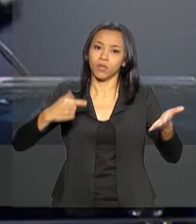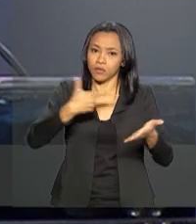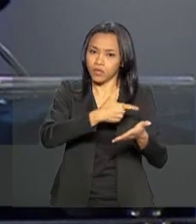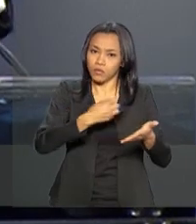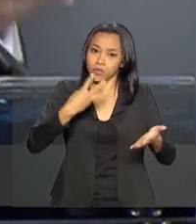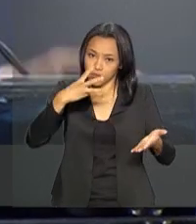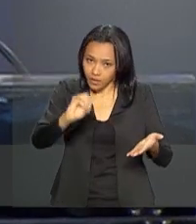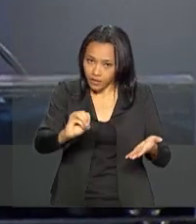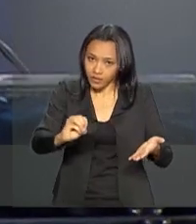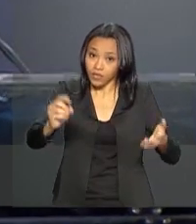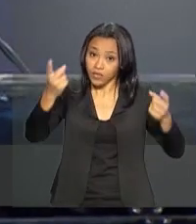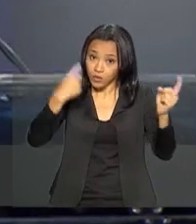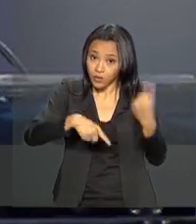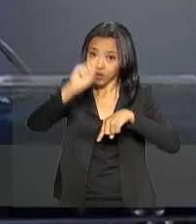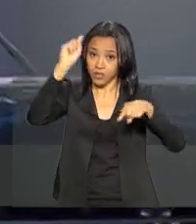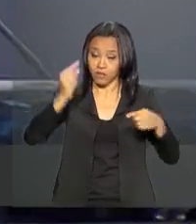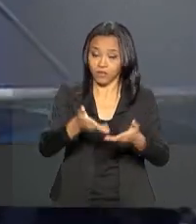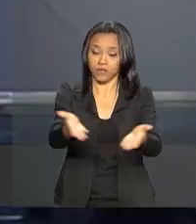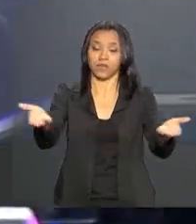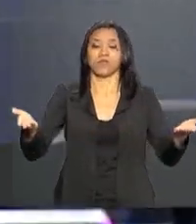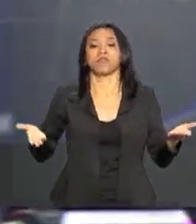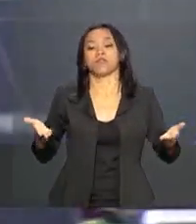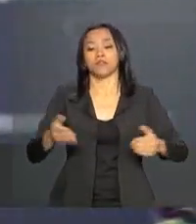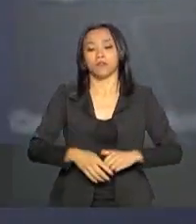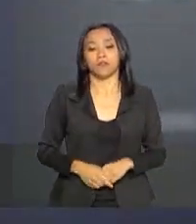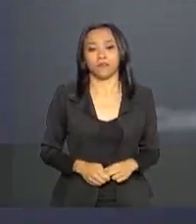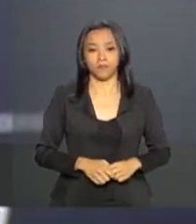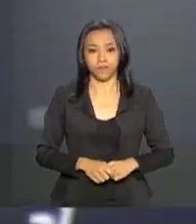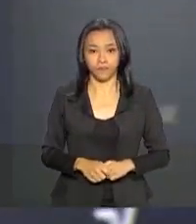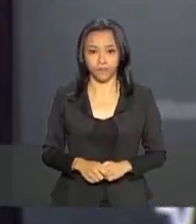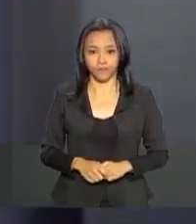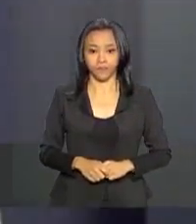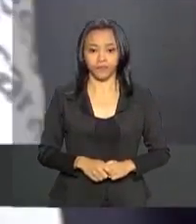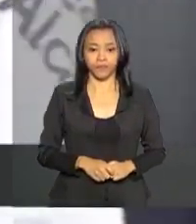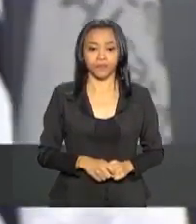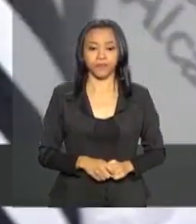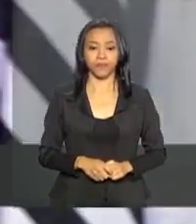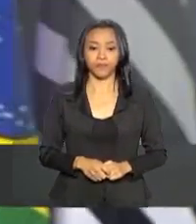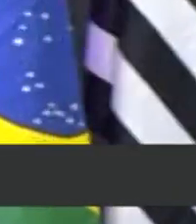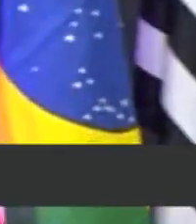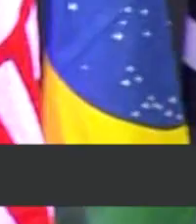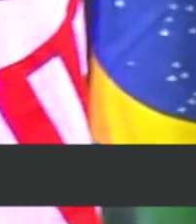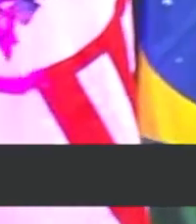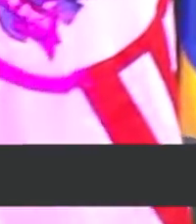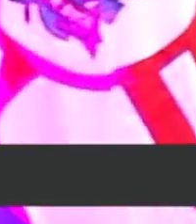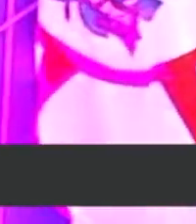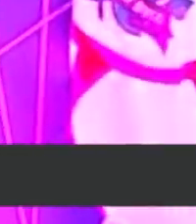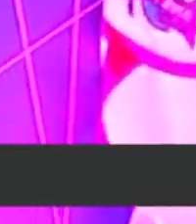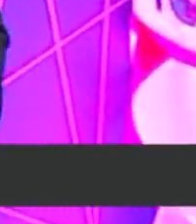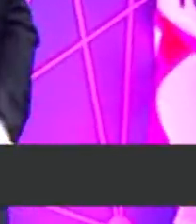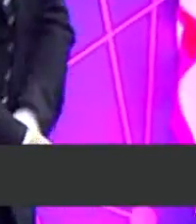2030. Muito sucesso, senhores.